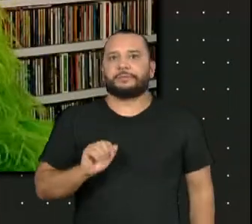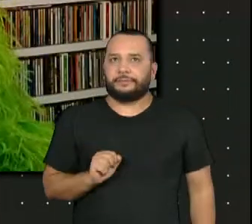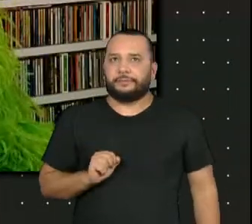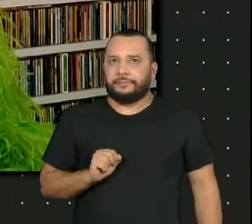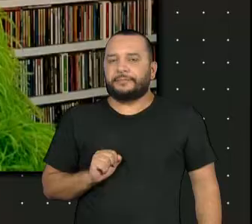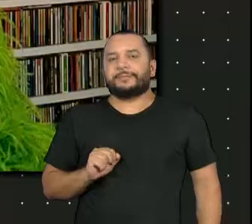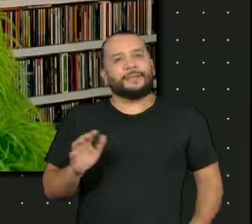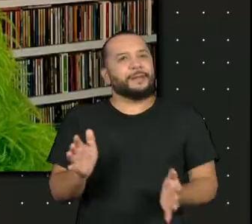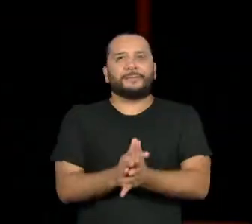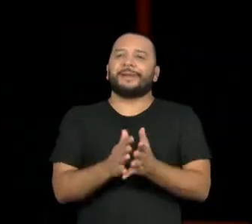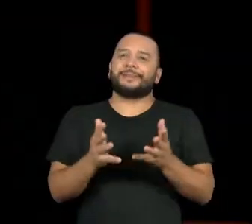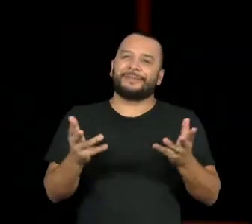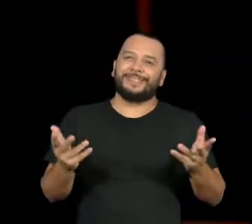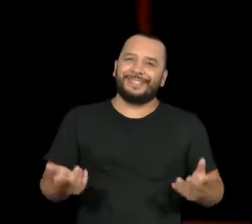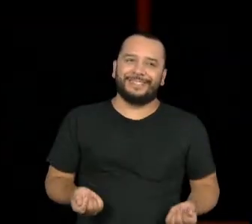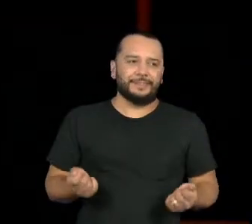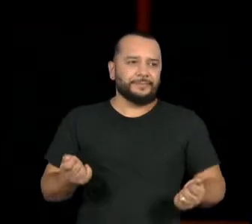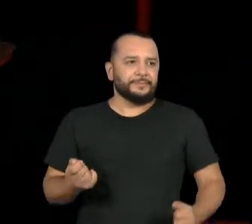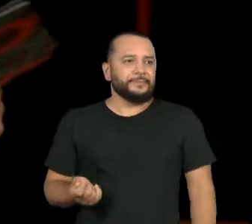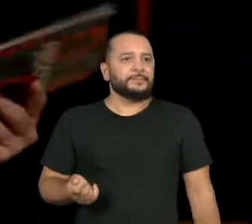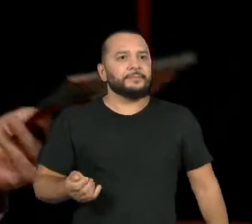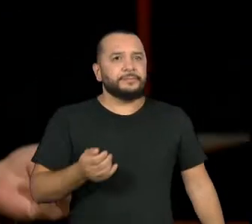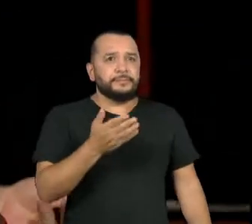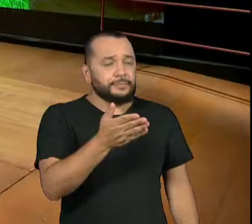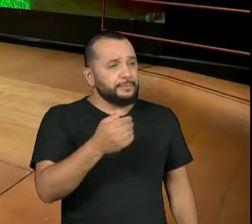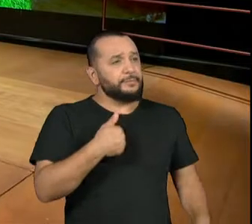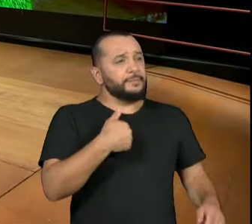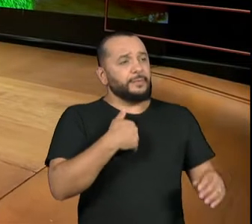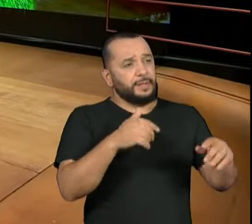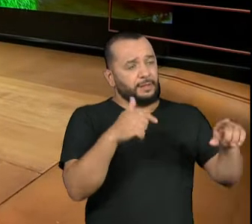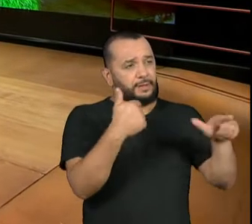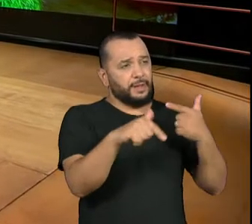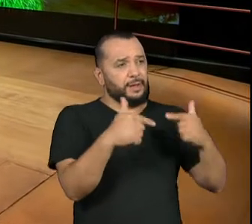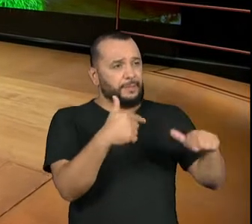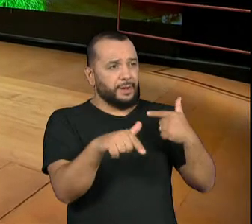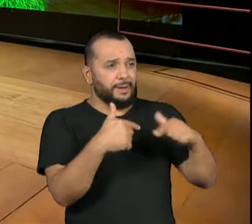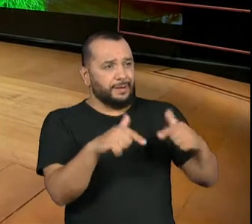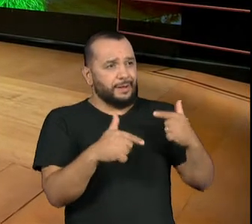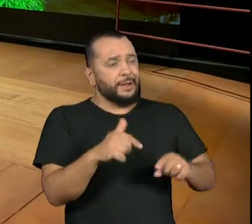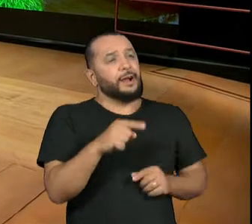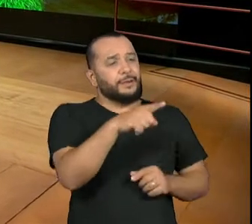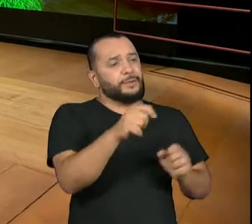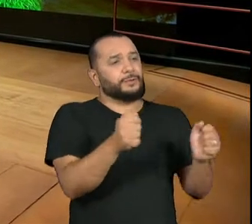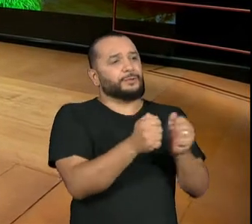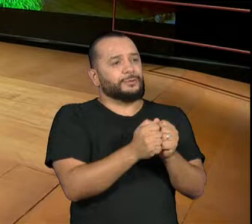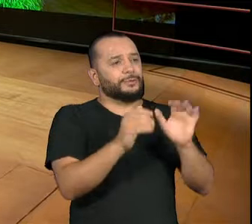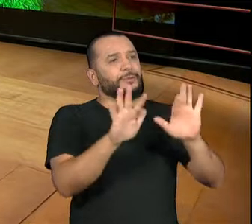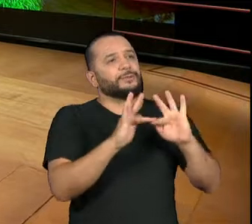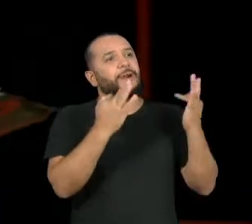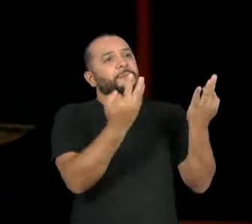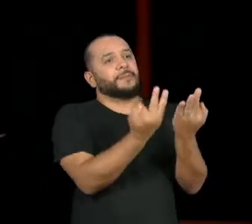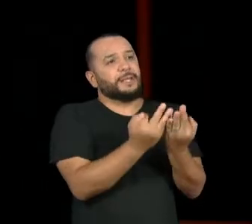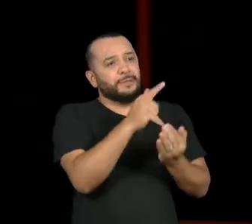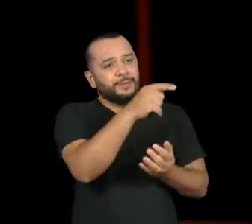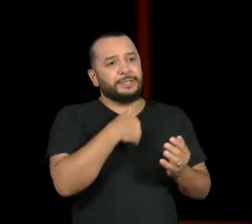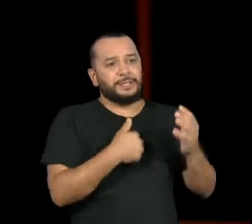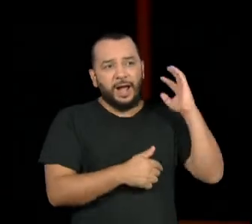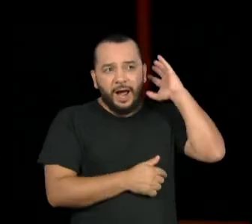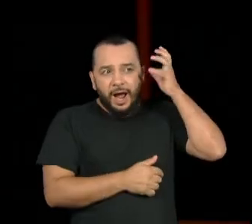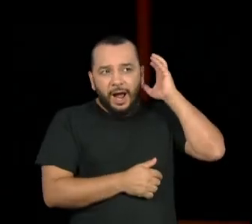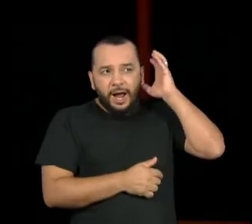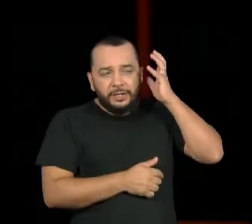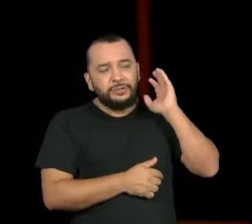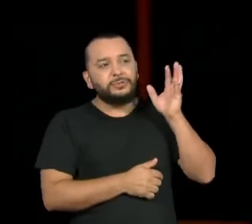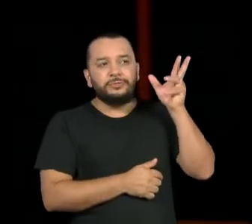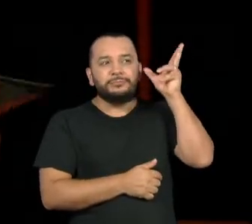Que maravilha, né? Maria Alcina, você disse que trabalhava lá na casa da família para ouvir o rádio, mas você teve vários empregos